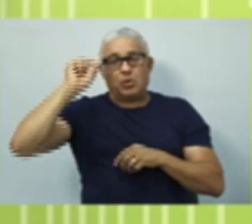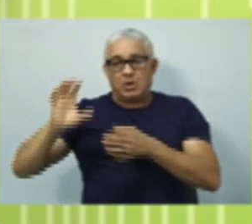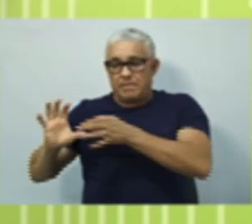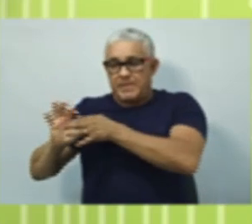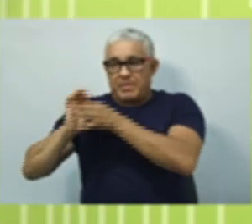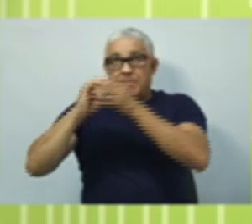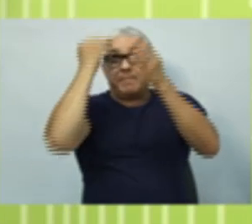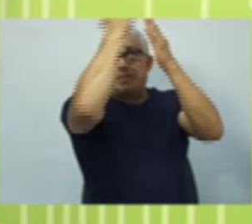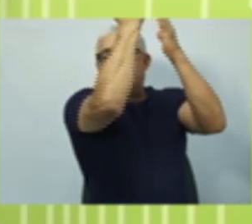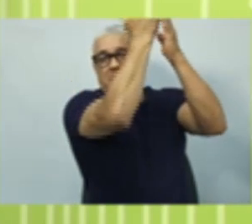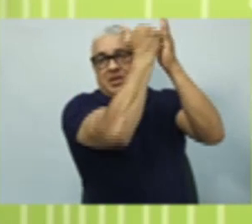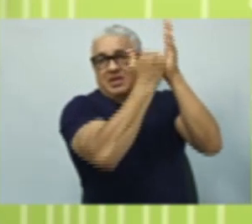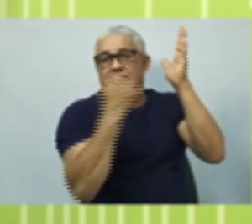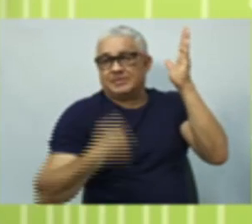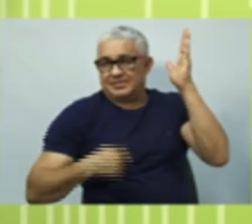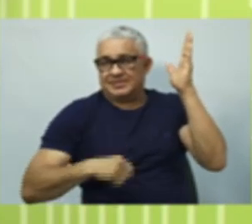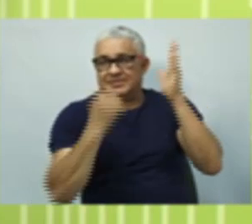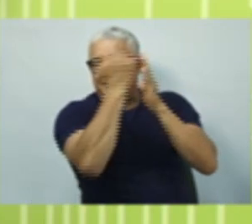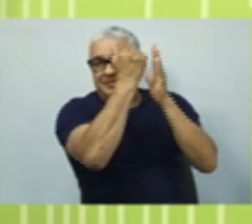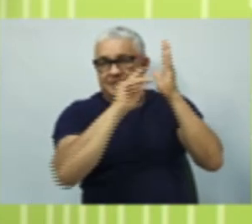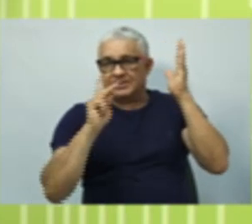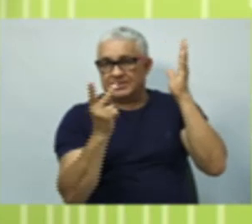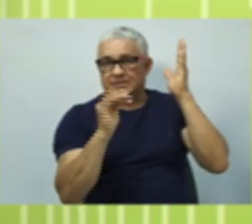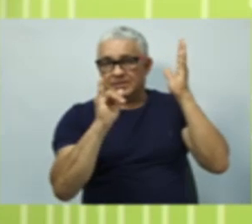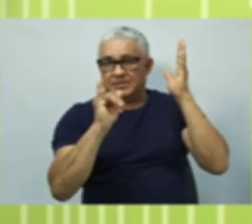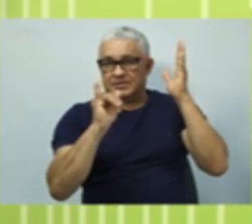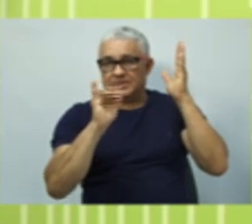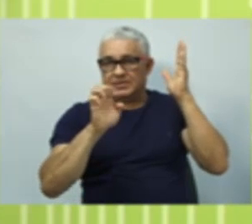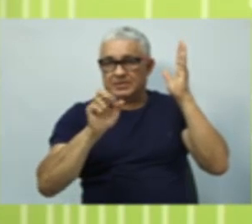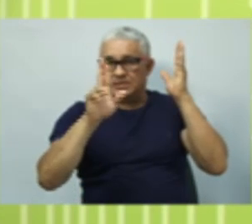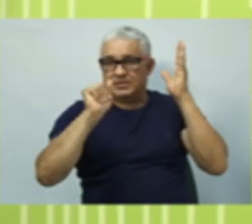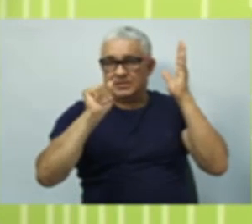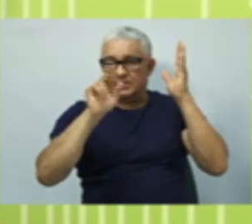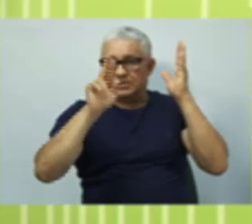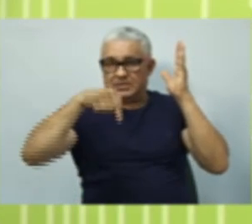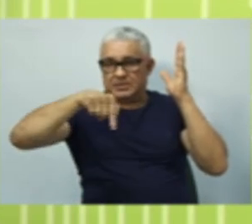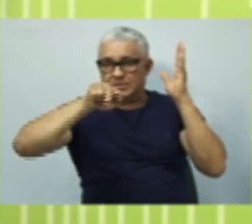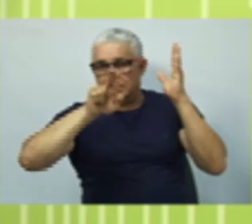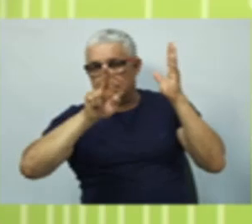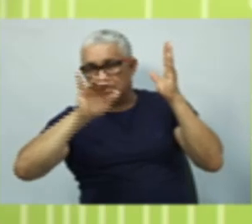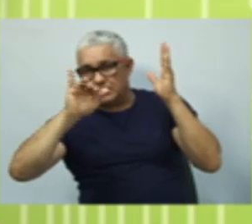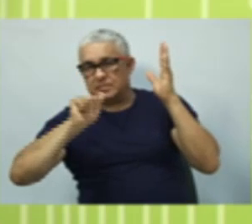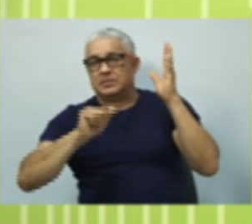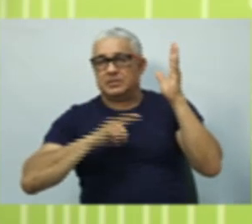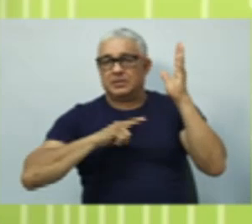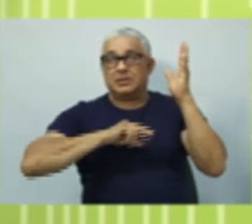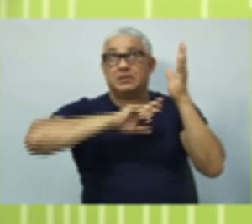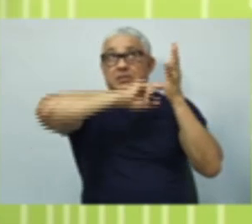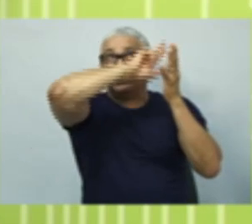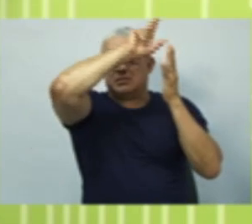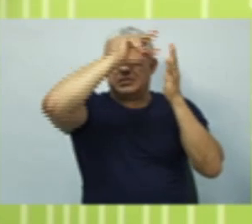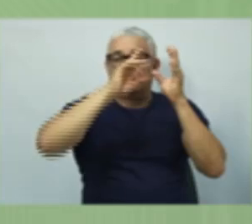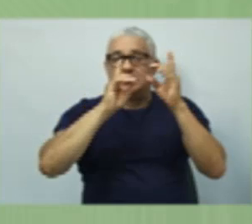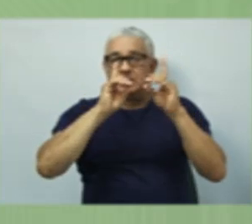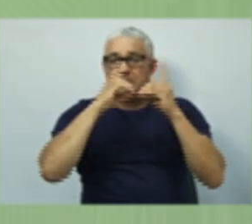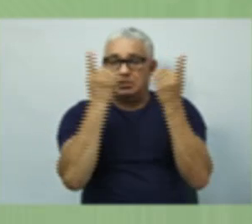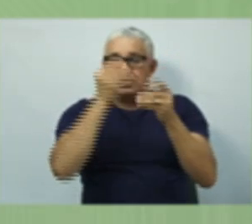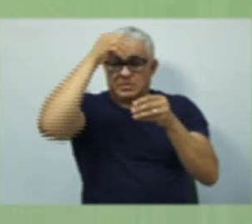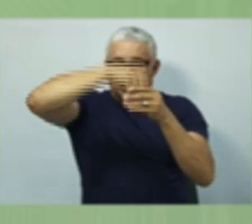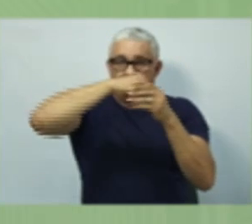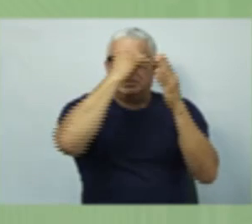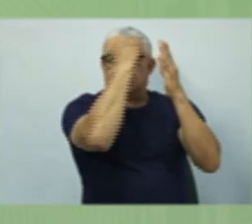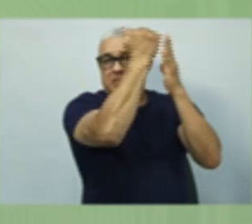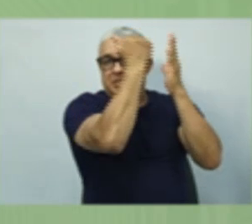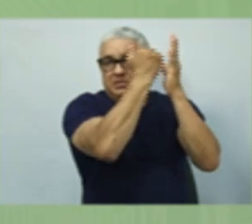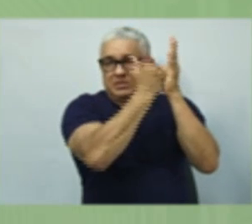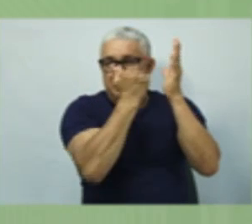que nós falamos que é necessário para que tenha a organização. E aí a gente tem diversos departamentos dentro